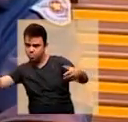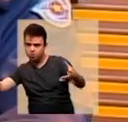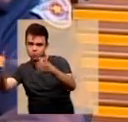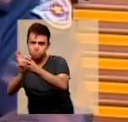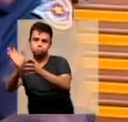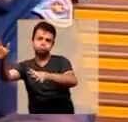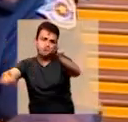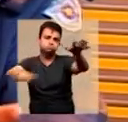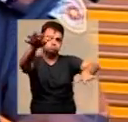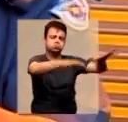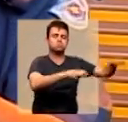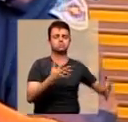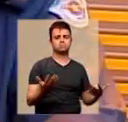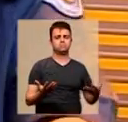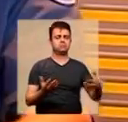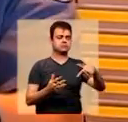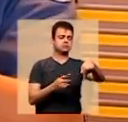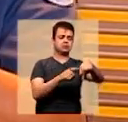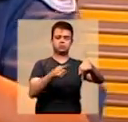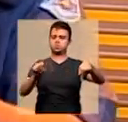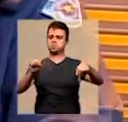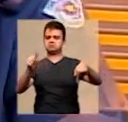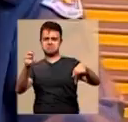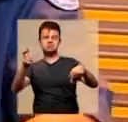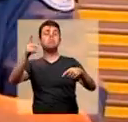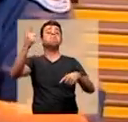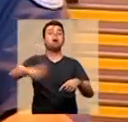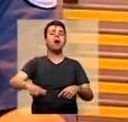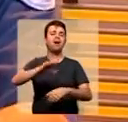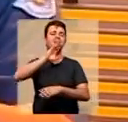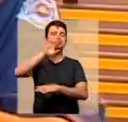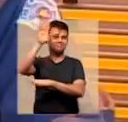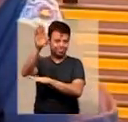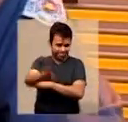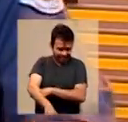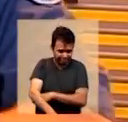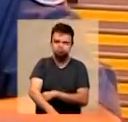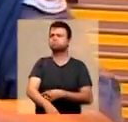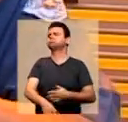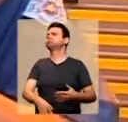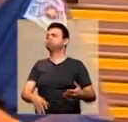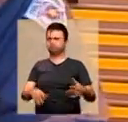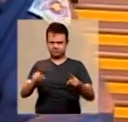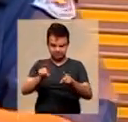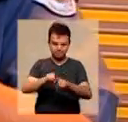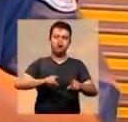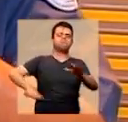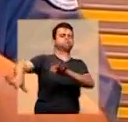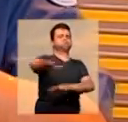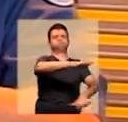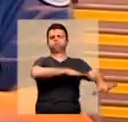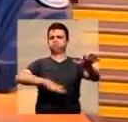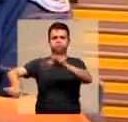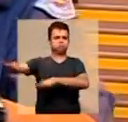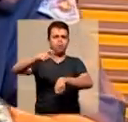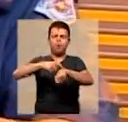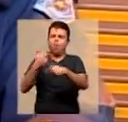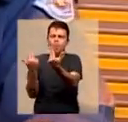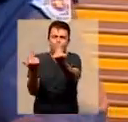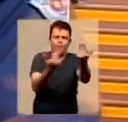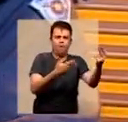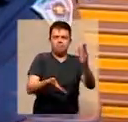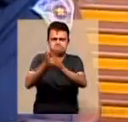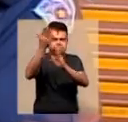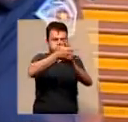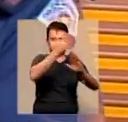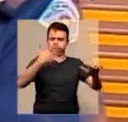das 7h30, 15 para as 8, tem umas 8h15. E à tarde, todo mundo vai embora no mesmo horário, então é um caos. Então, essa questão da mobilidade urbana,